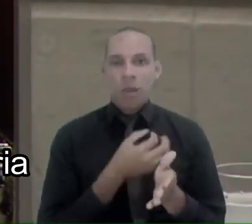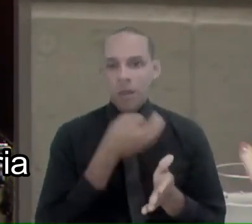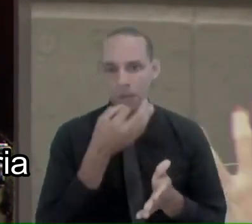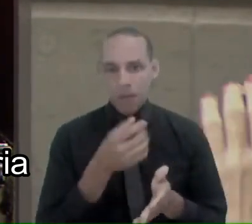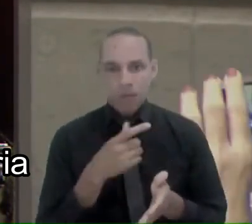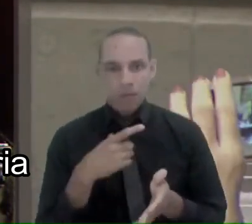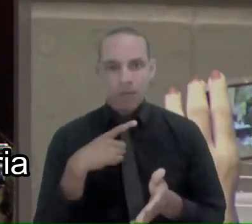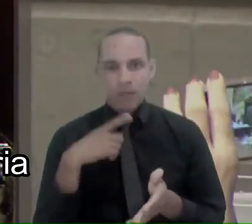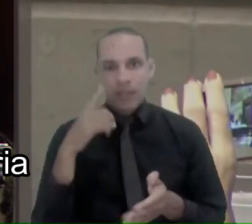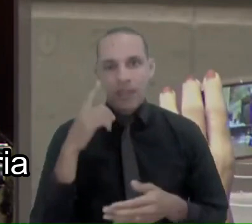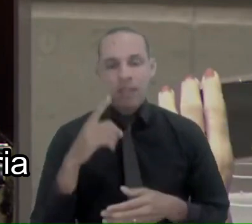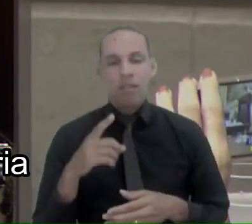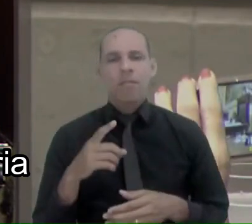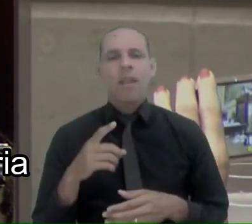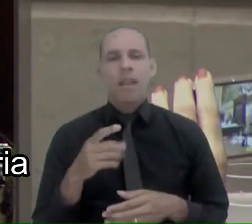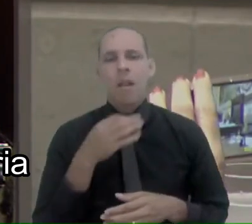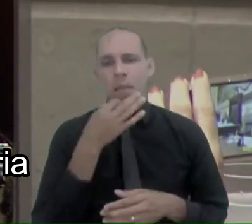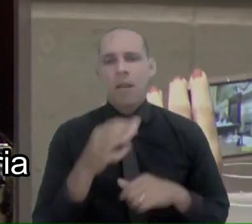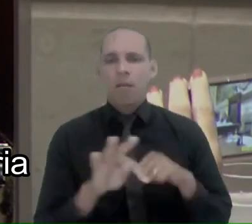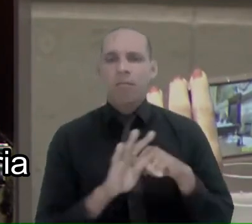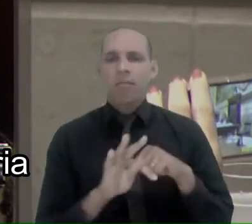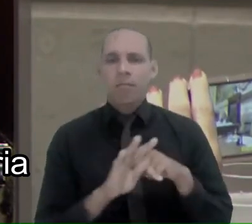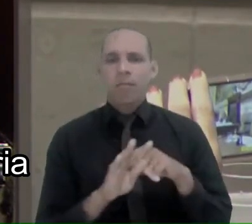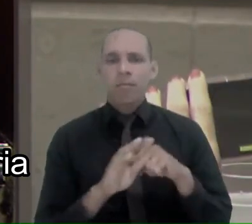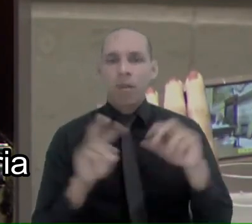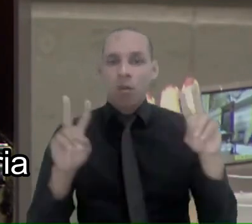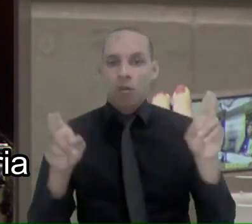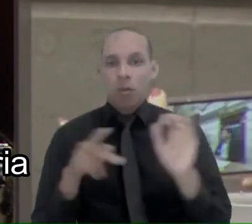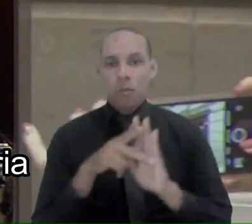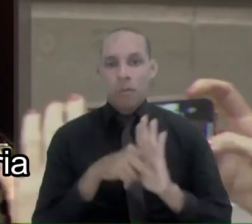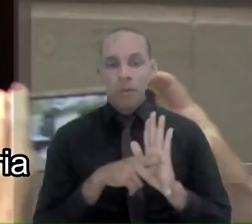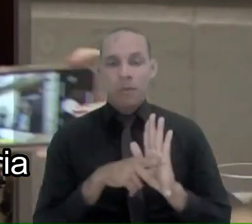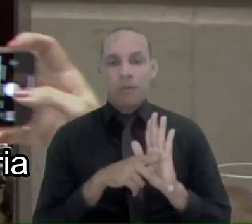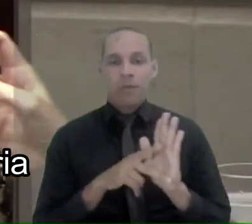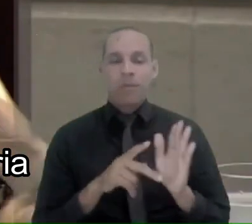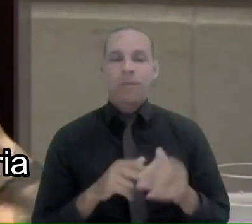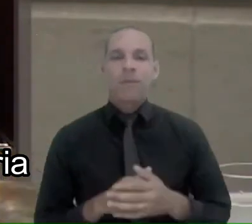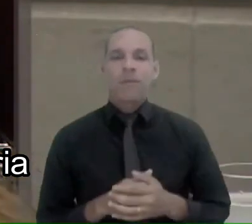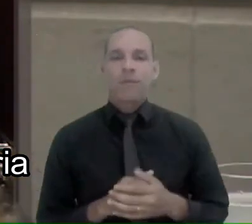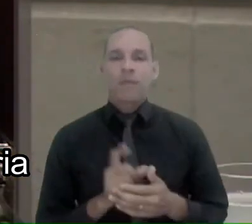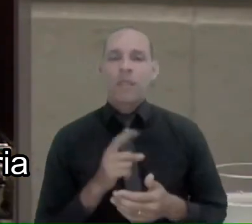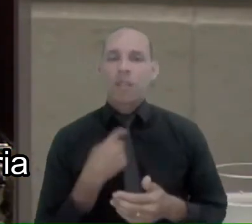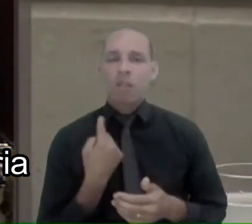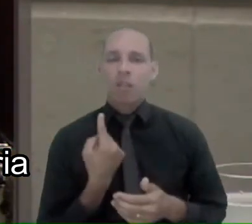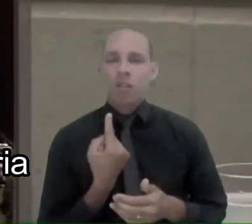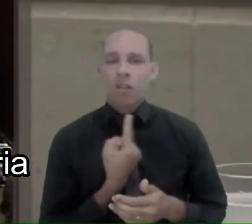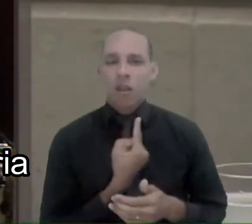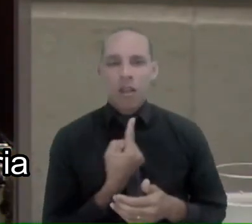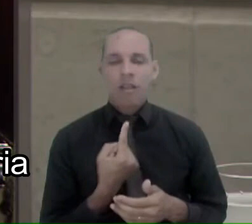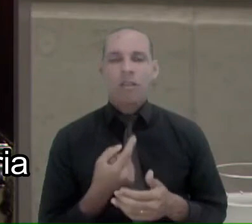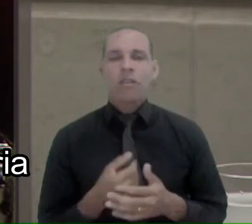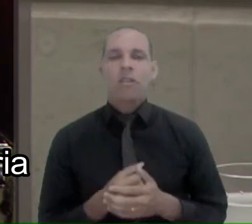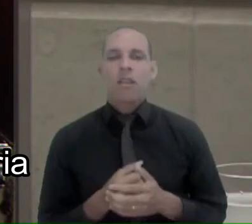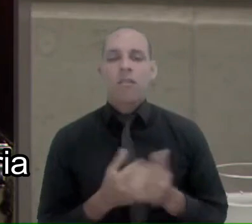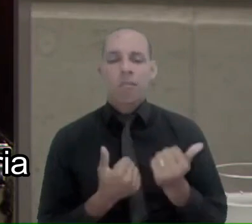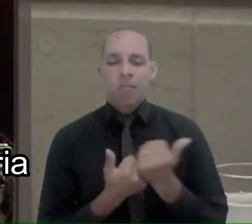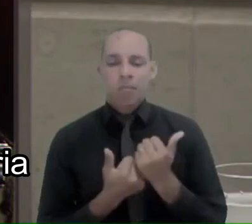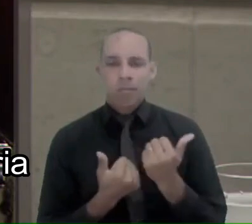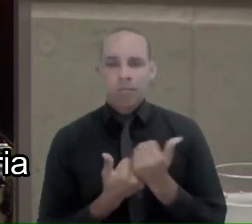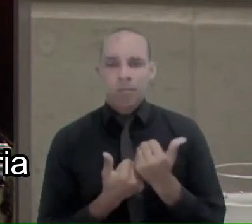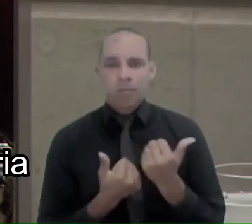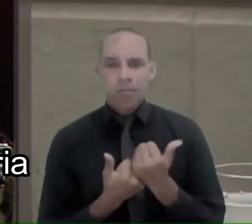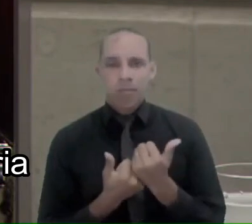técnico sobre o projeto. No que nos competia, nós fizemos algumas contribuições